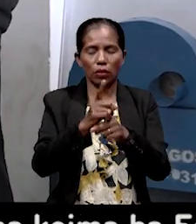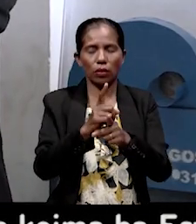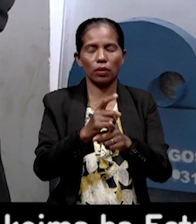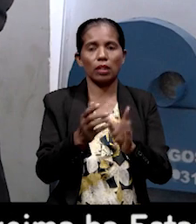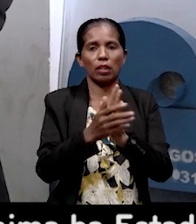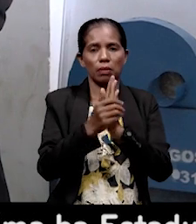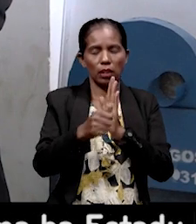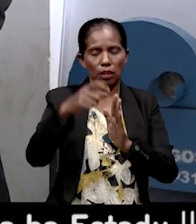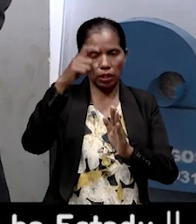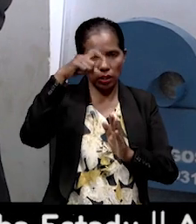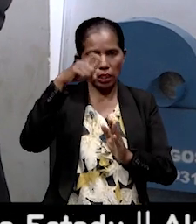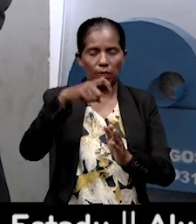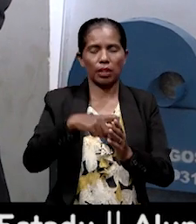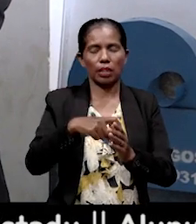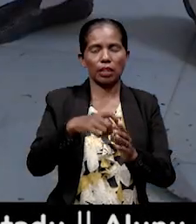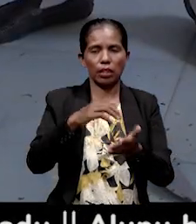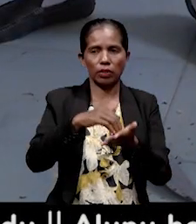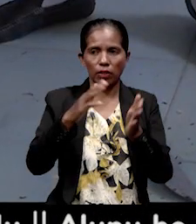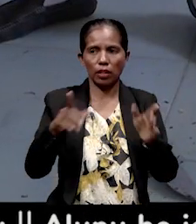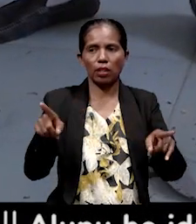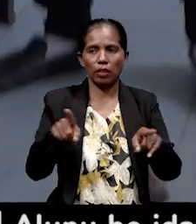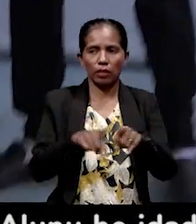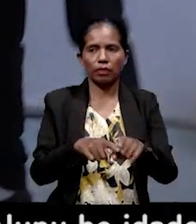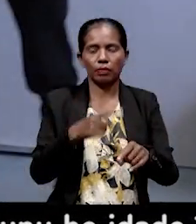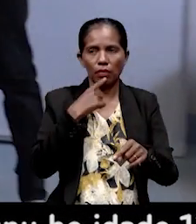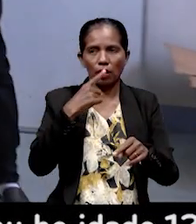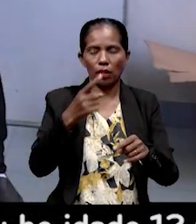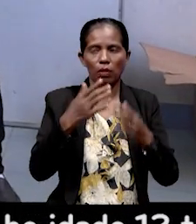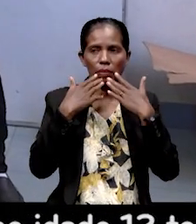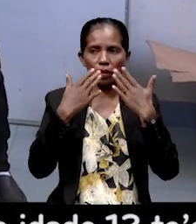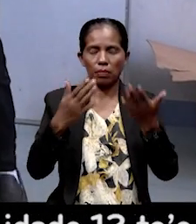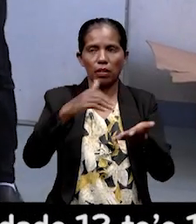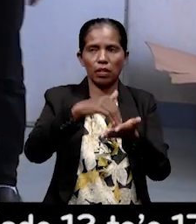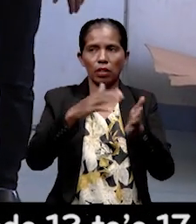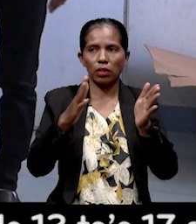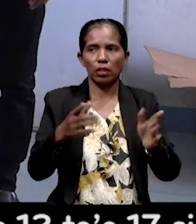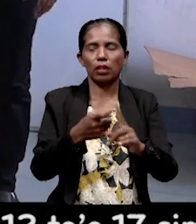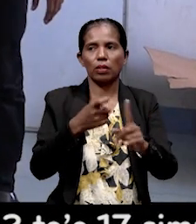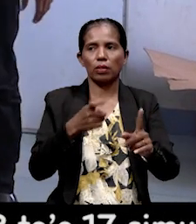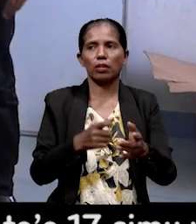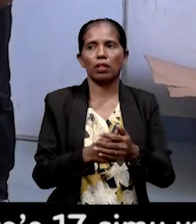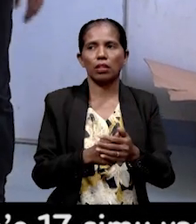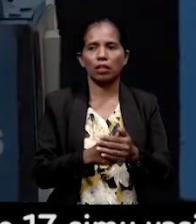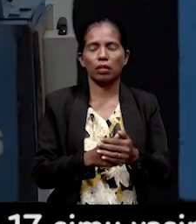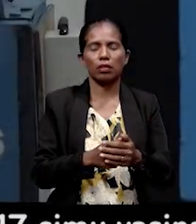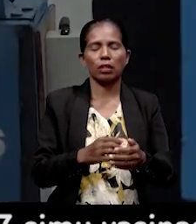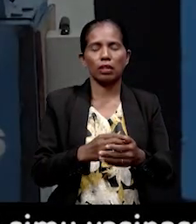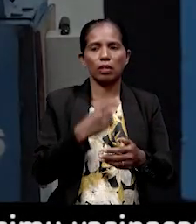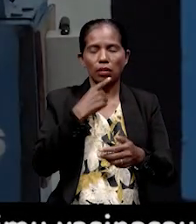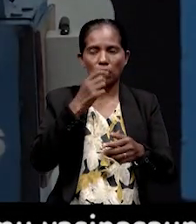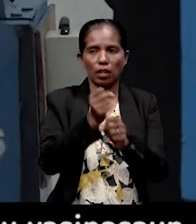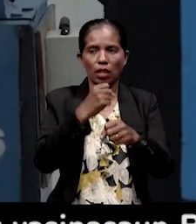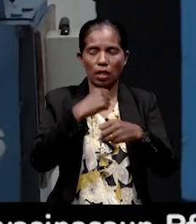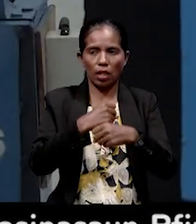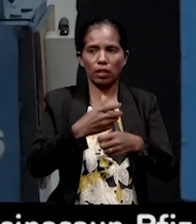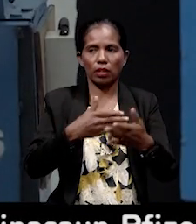estudante siranian, molok sai finalista. Adolmando Mos agradece ba estudante sira husi Departamento Engenharia Industria, tamba